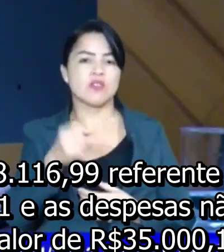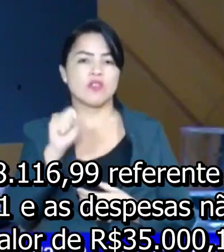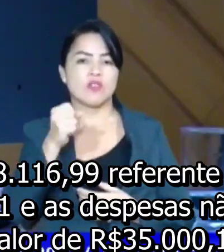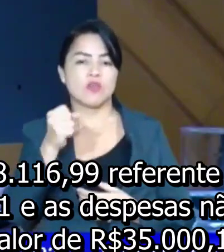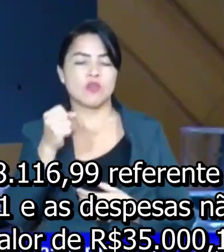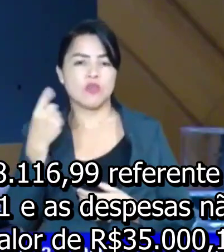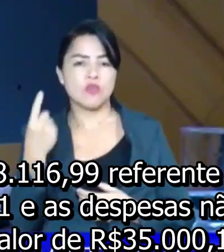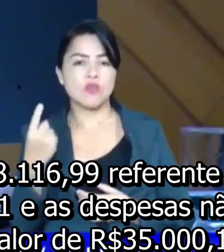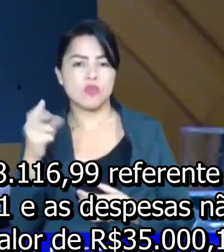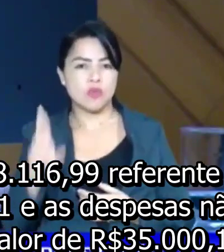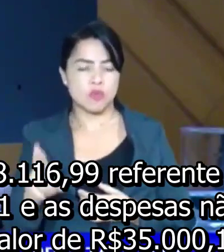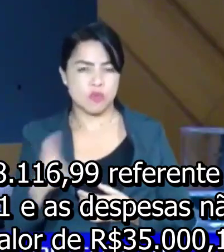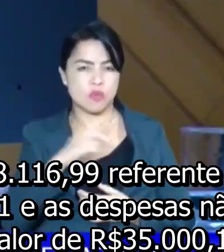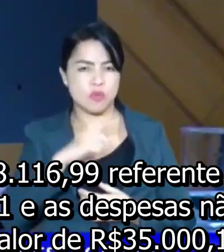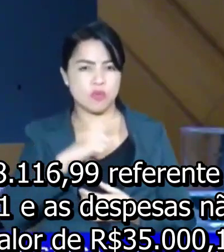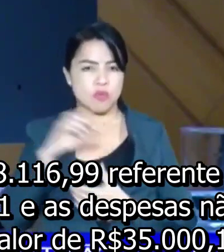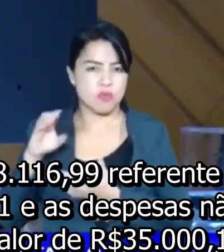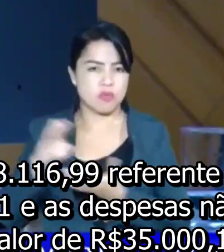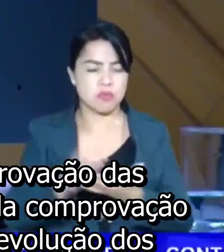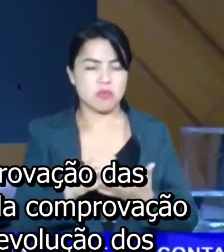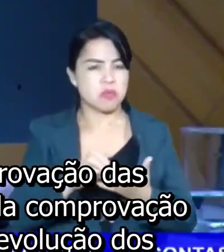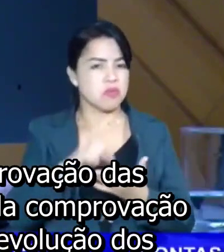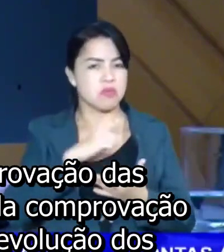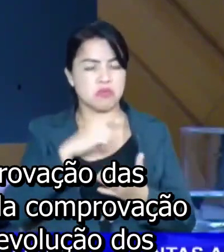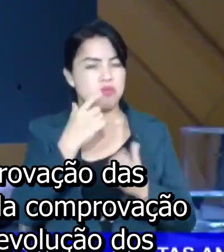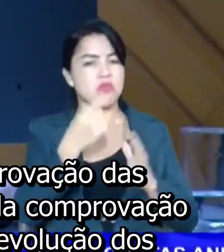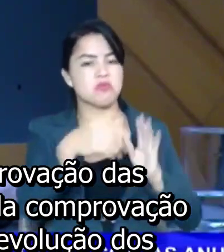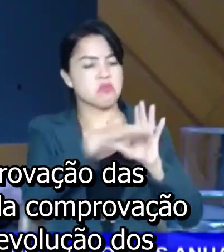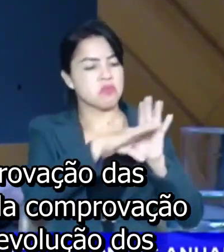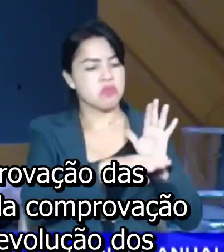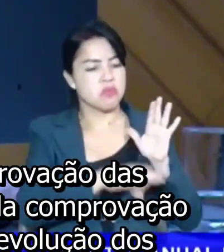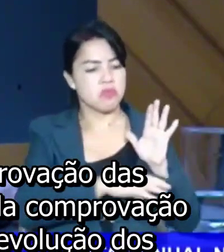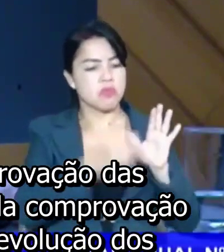comprovadas, realizadas com recursos do fundo partidário, no valor de R$